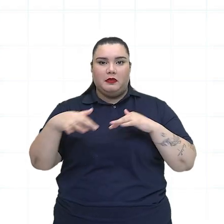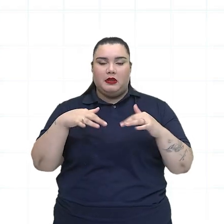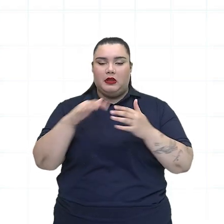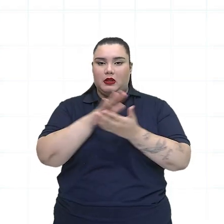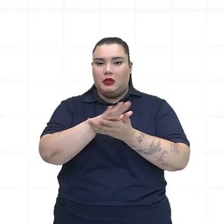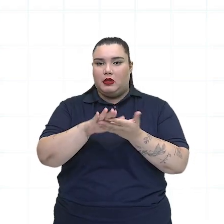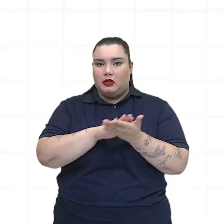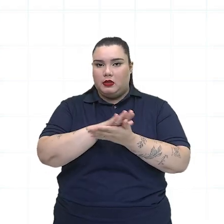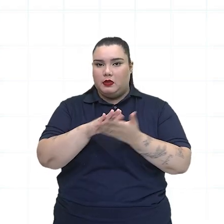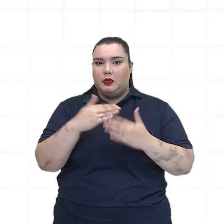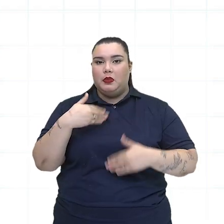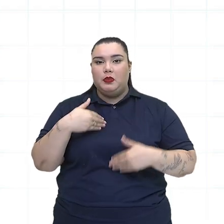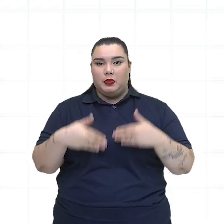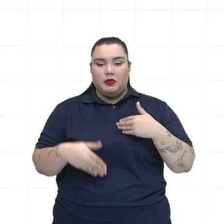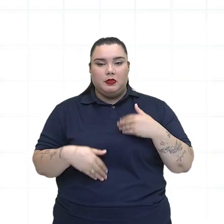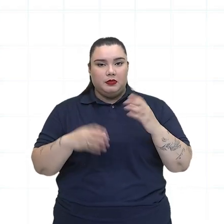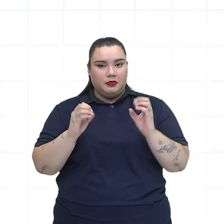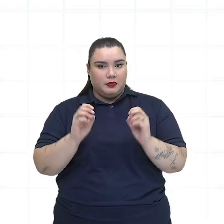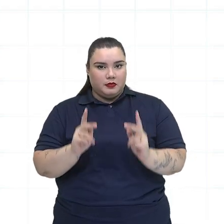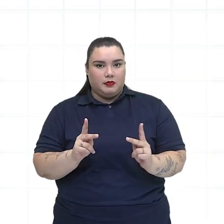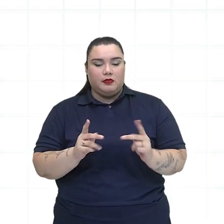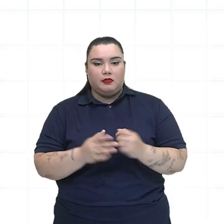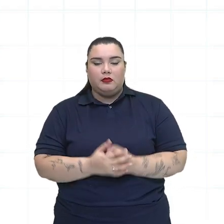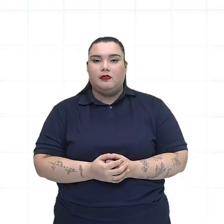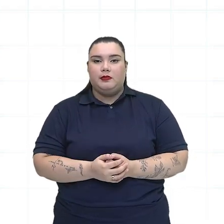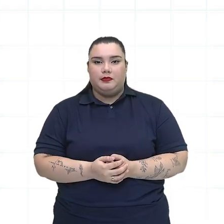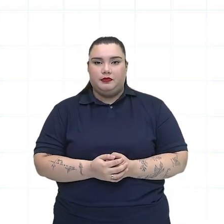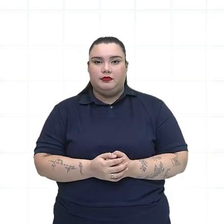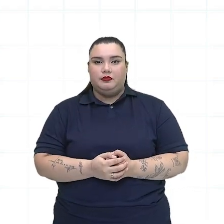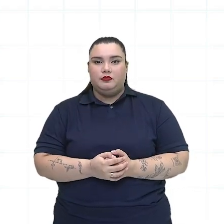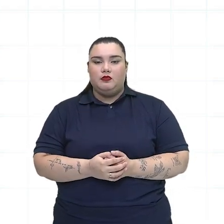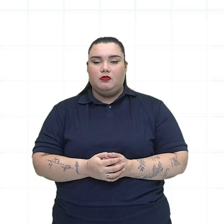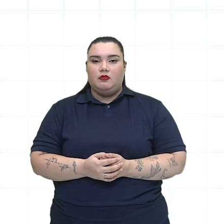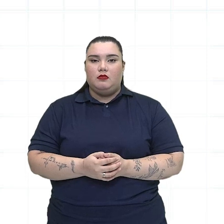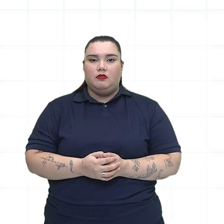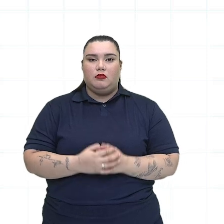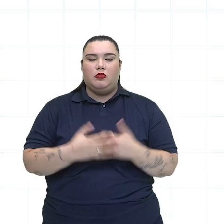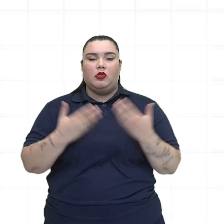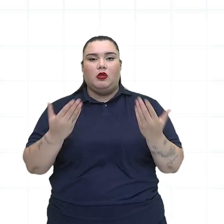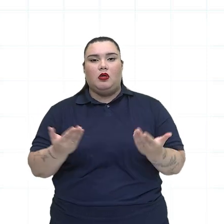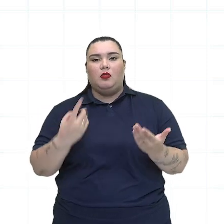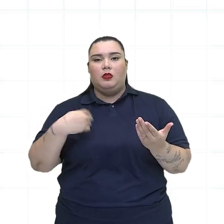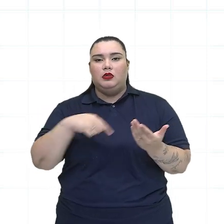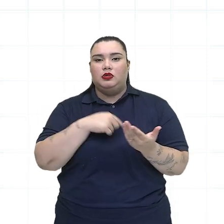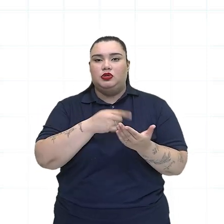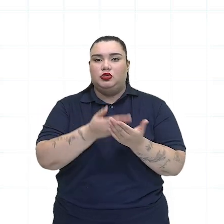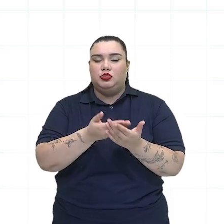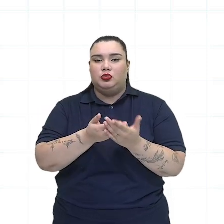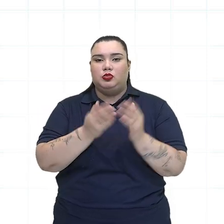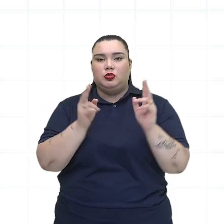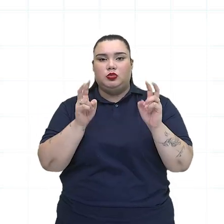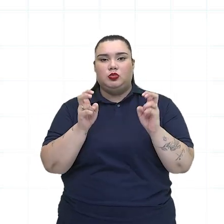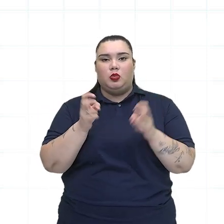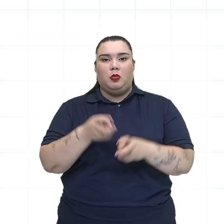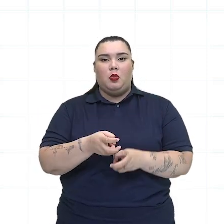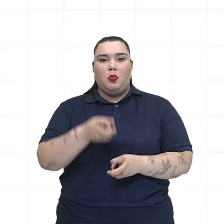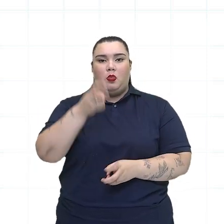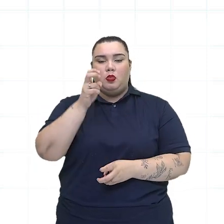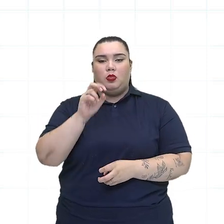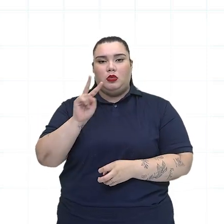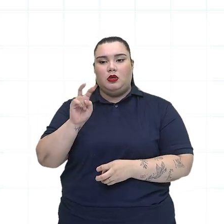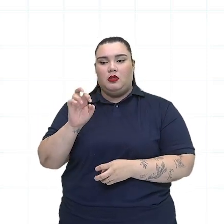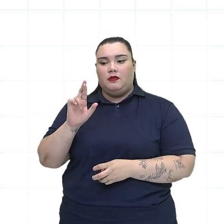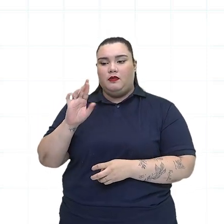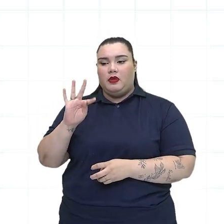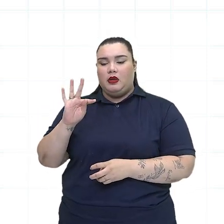mais movimentar nada, ok? Muito bem. E quando a gente fala de coluna vertebral, a gente está falando de uma